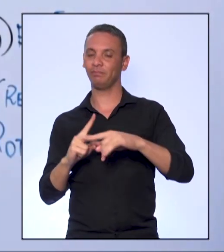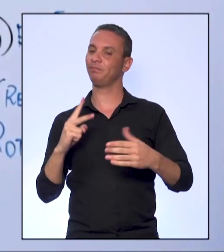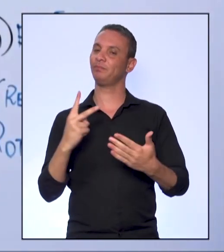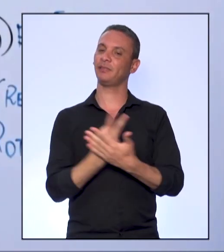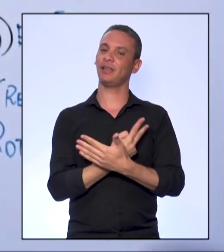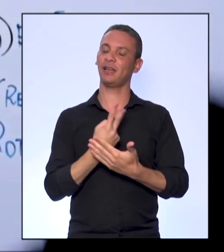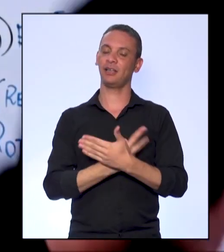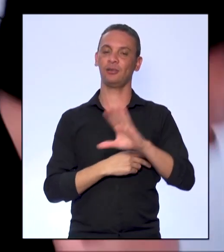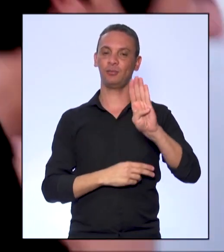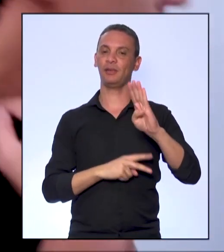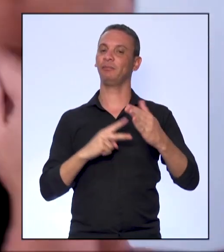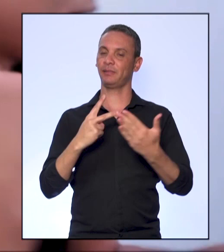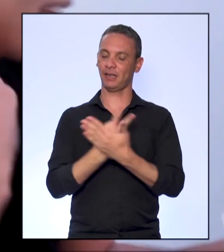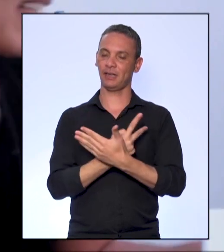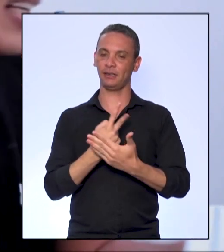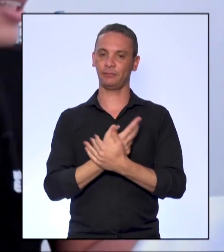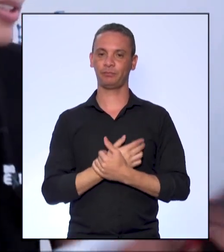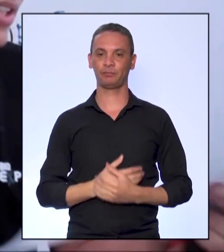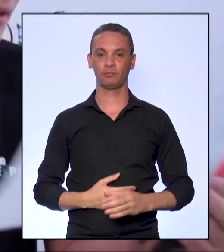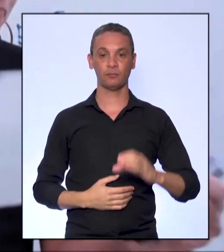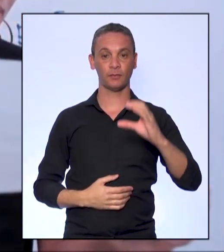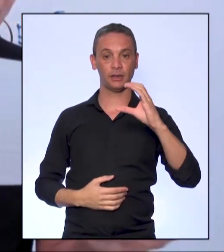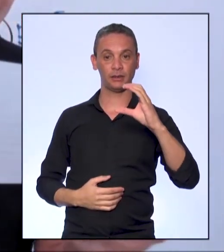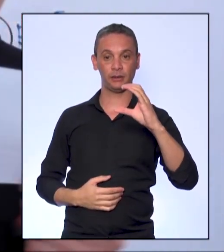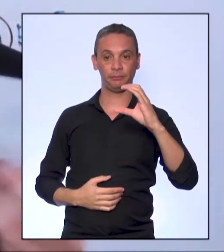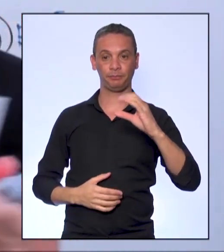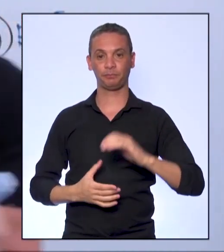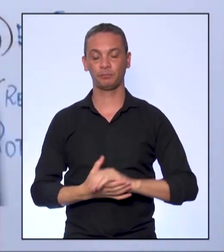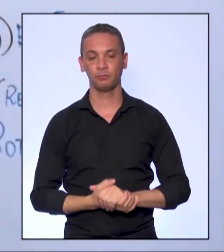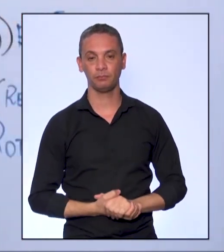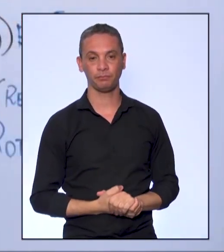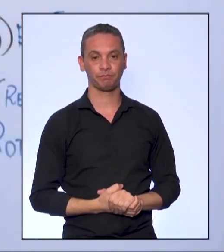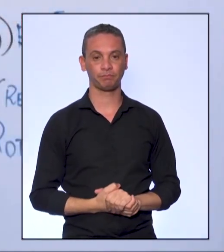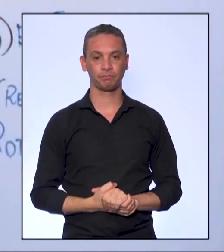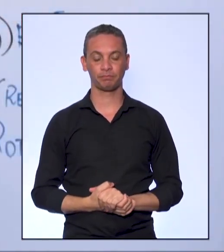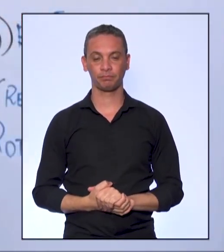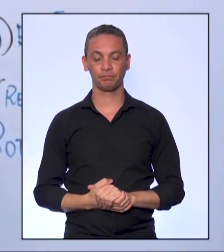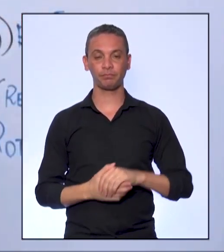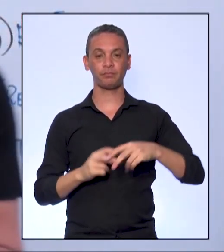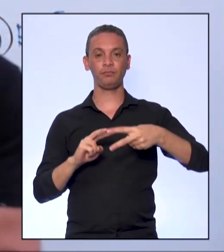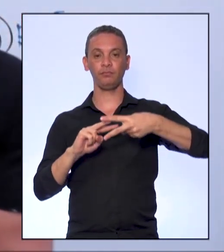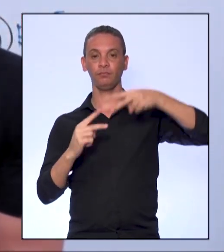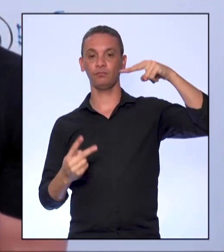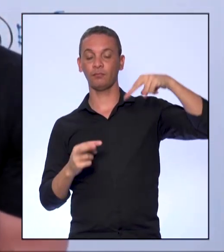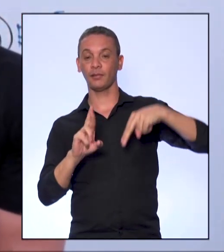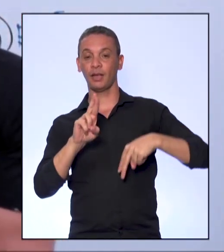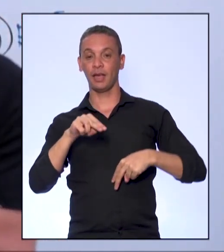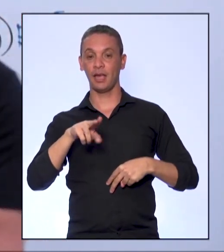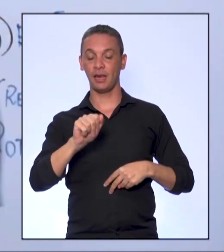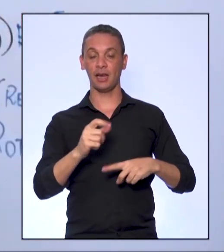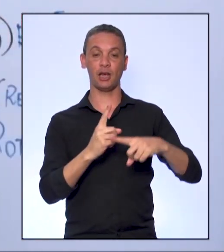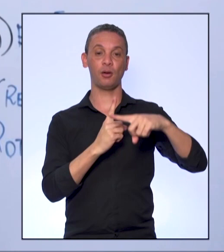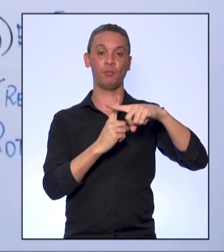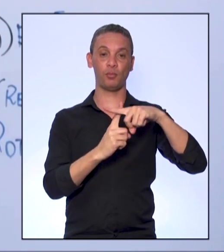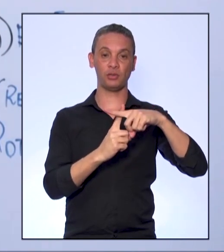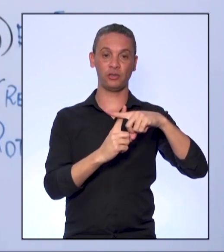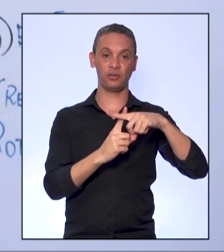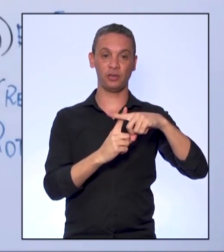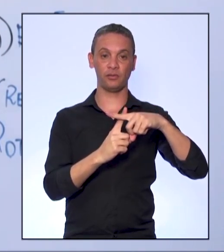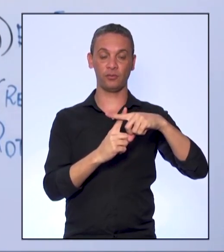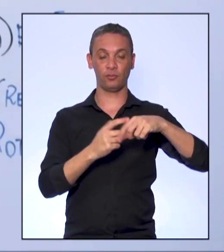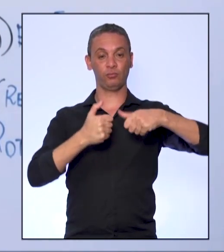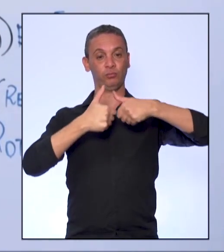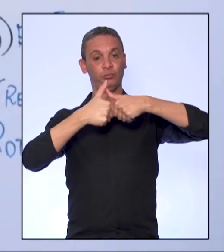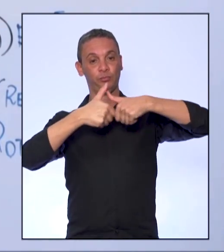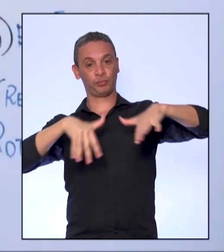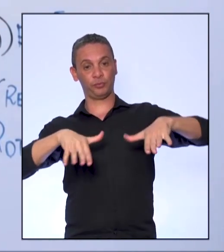não seria essa alternativa. Bora fazer a letra C. A fita de RNA com senso positivo atua como RNA mensageiro na